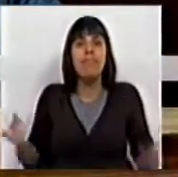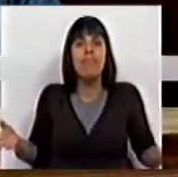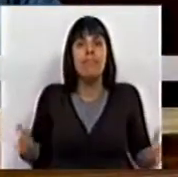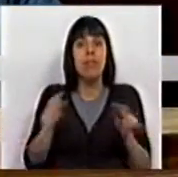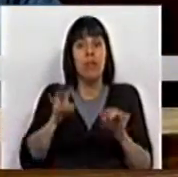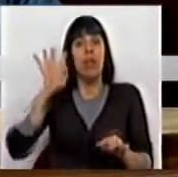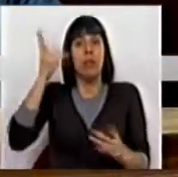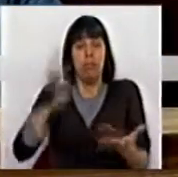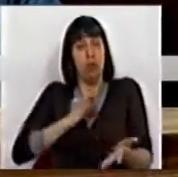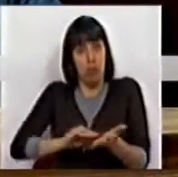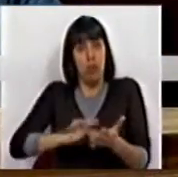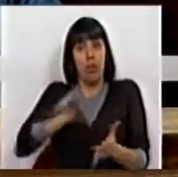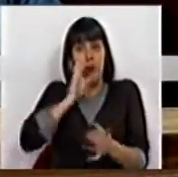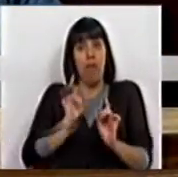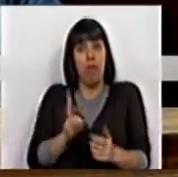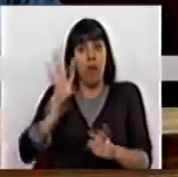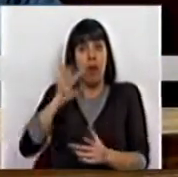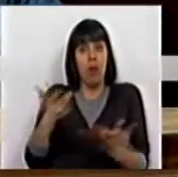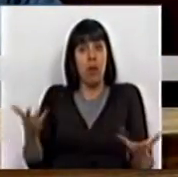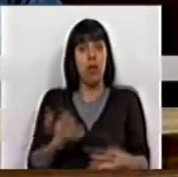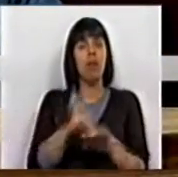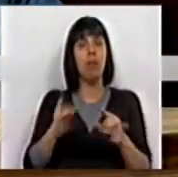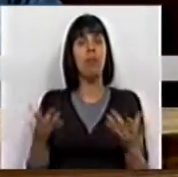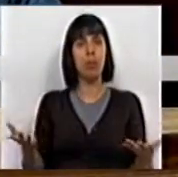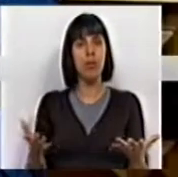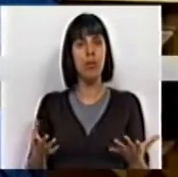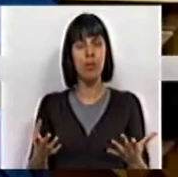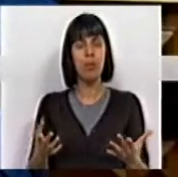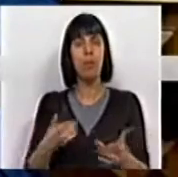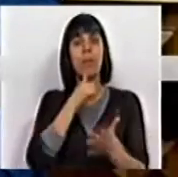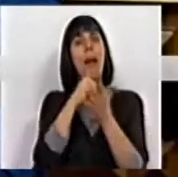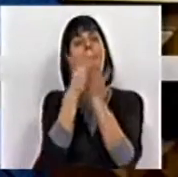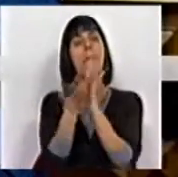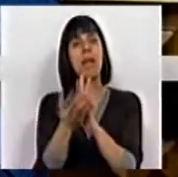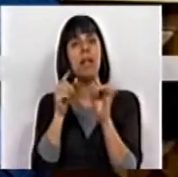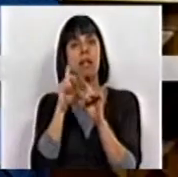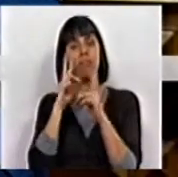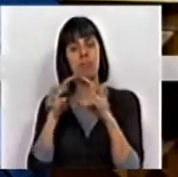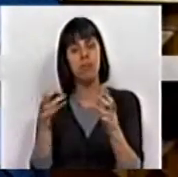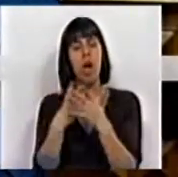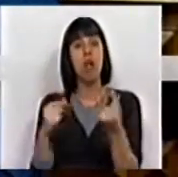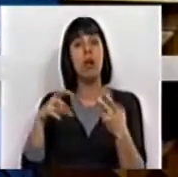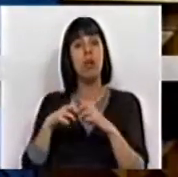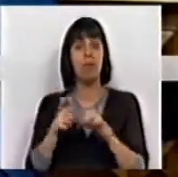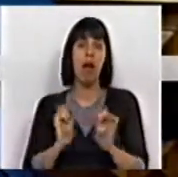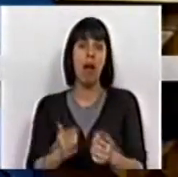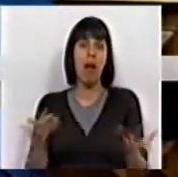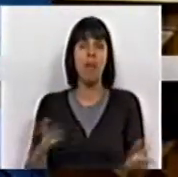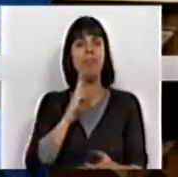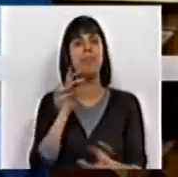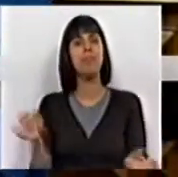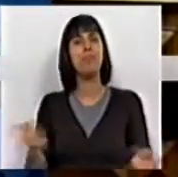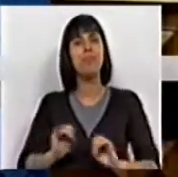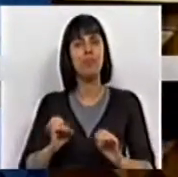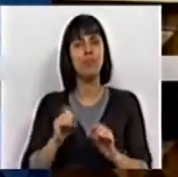que foi isso que aconteceu, Sr. Secretário de Estado. Foi isso que aconteceu e por isso as medidas que encontraram para resolver o problema foram estas. Não